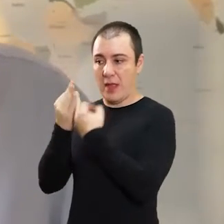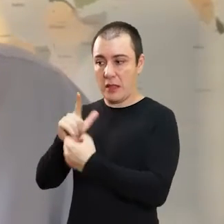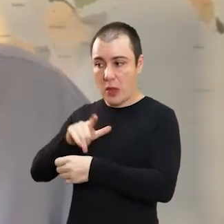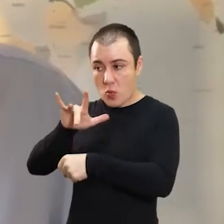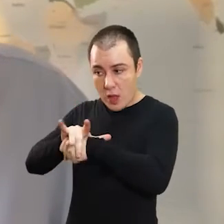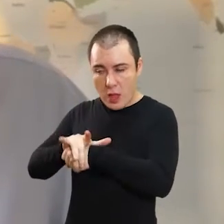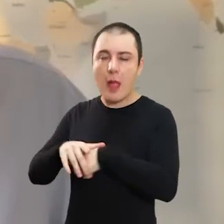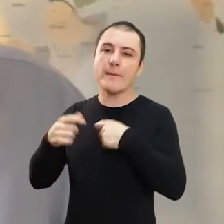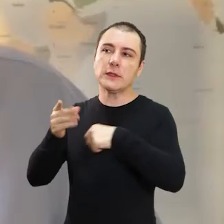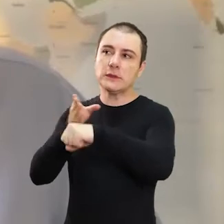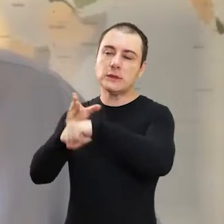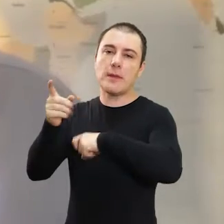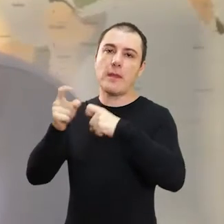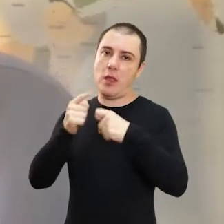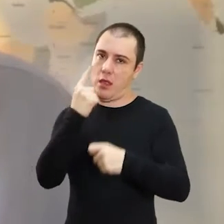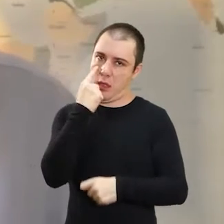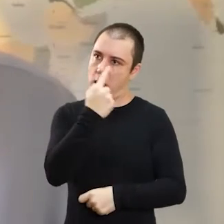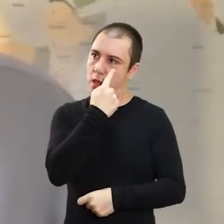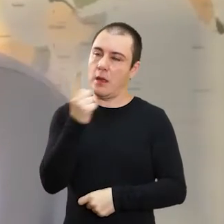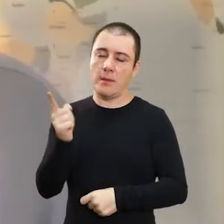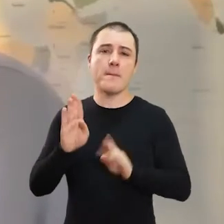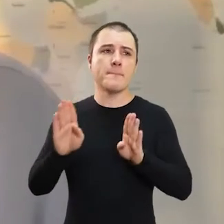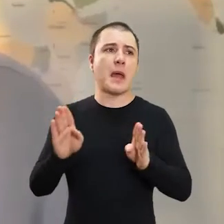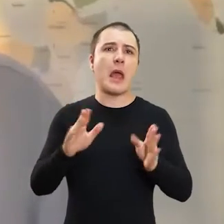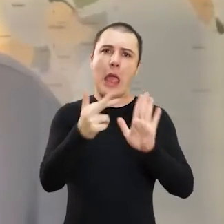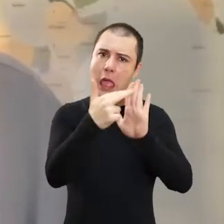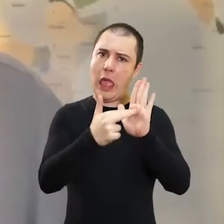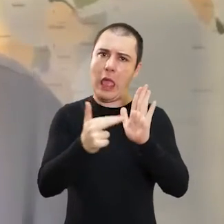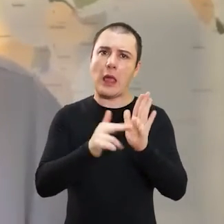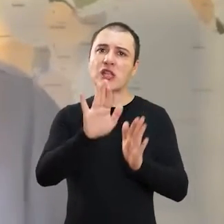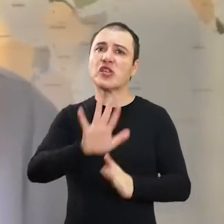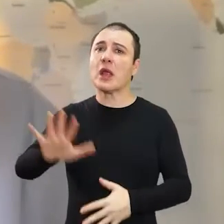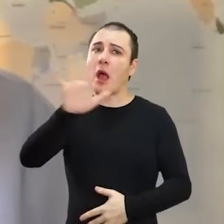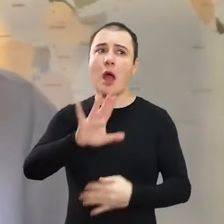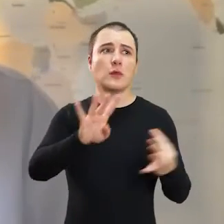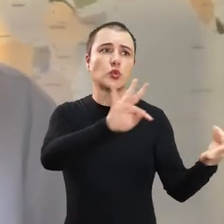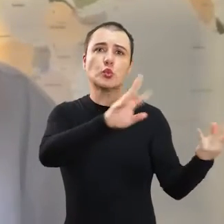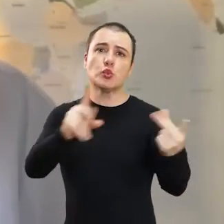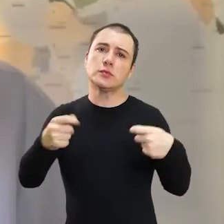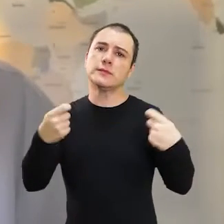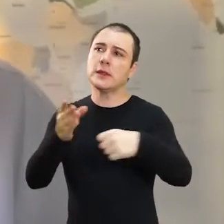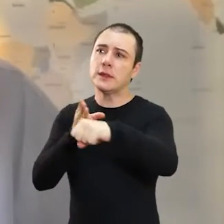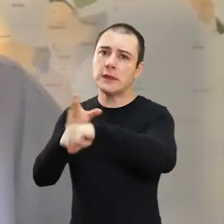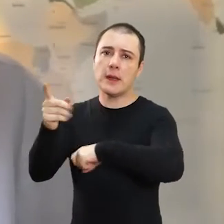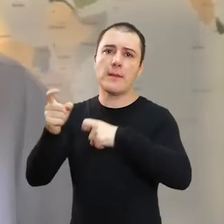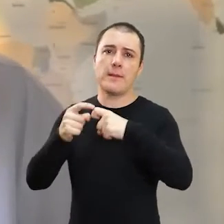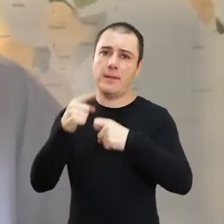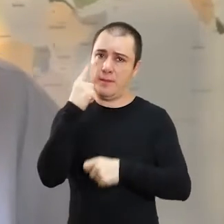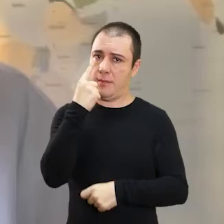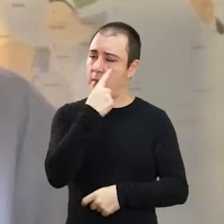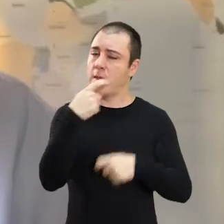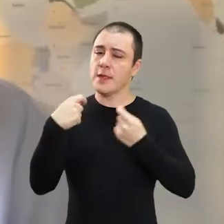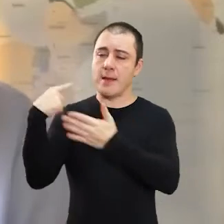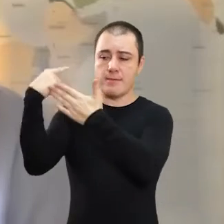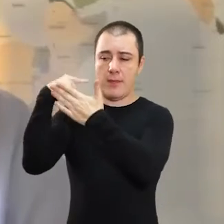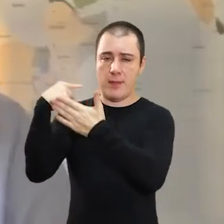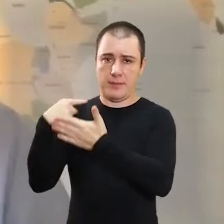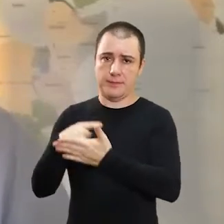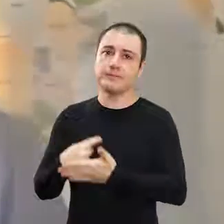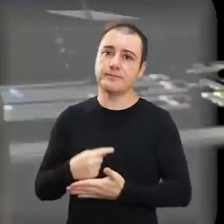um médico oftalmologista, mas de regra geral todo mundo deve ir ao oftalmologista após os 40 anos, fazer um check-up